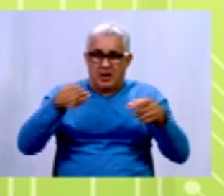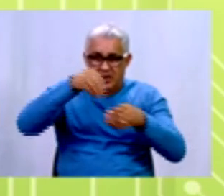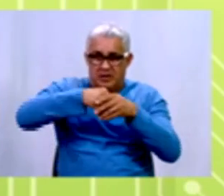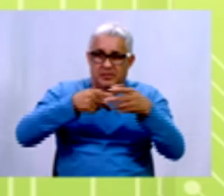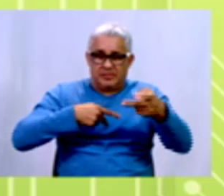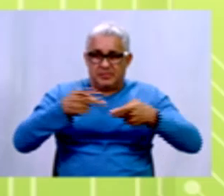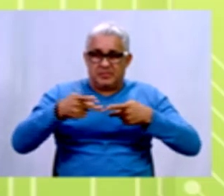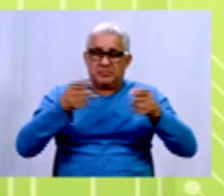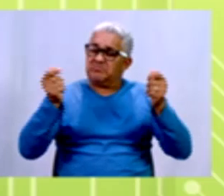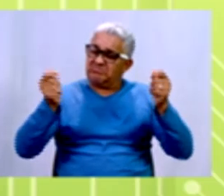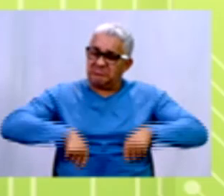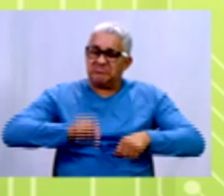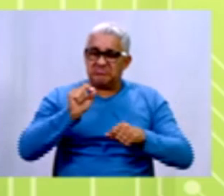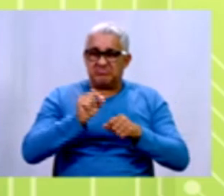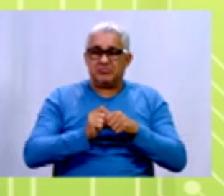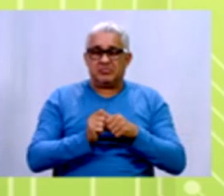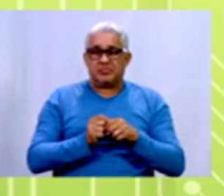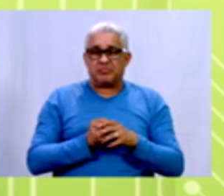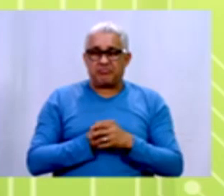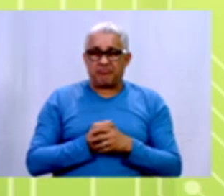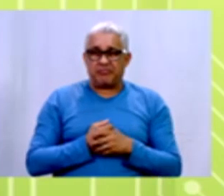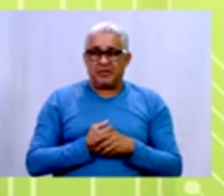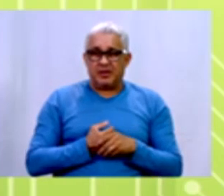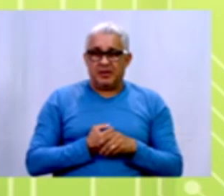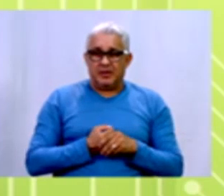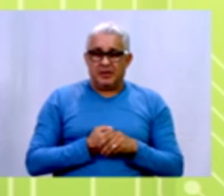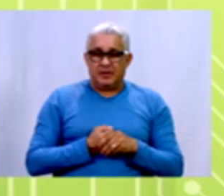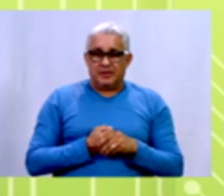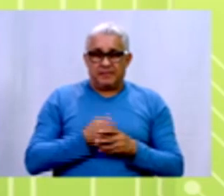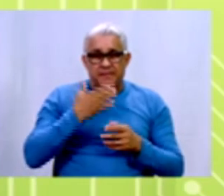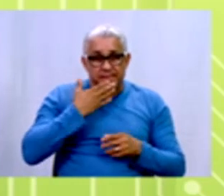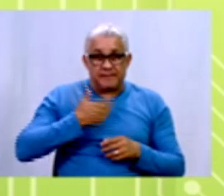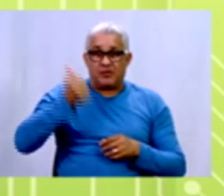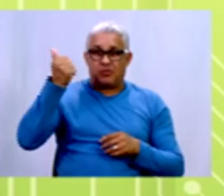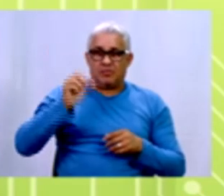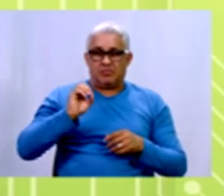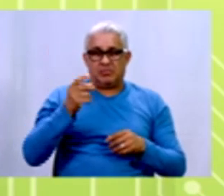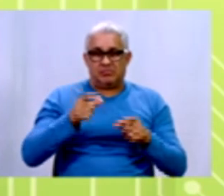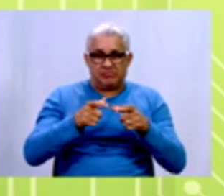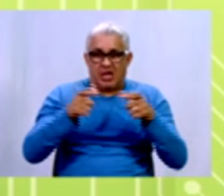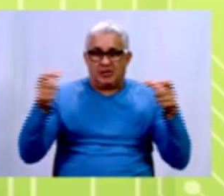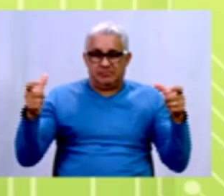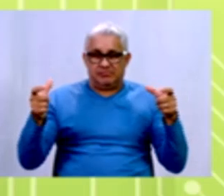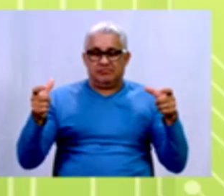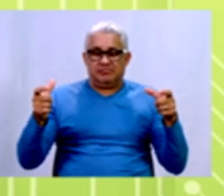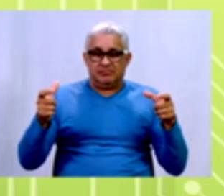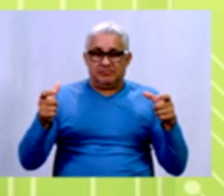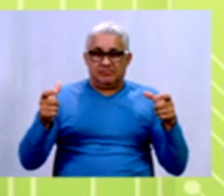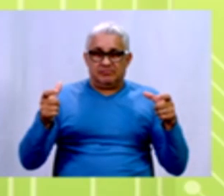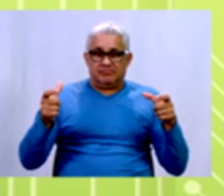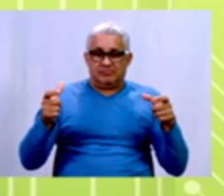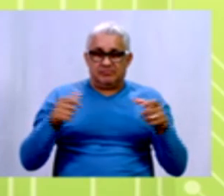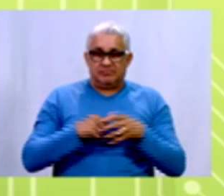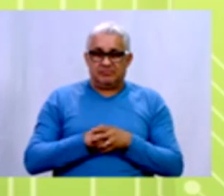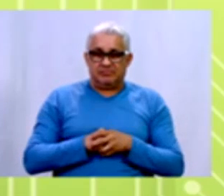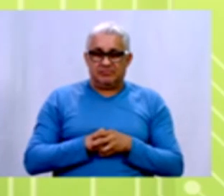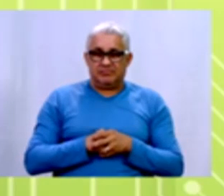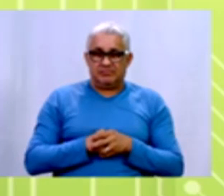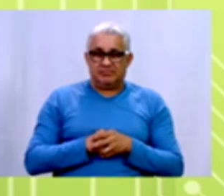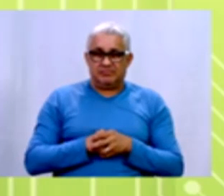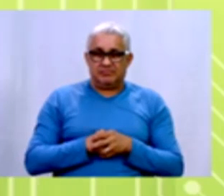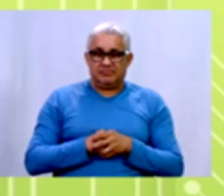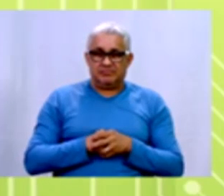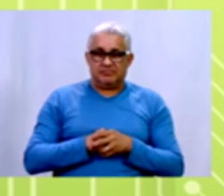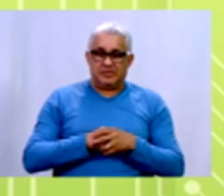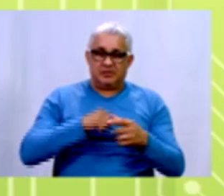isso seria suficiente para melhorar ou ampliar o resultado que se